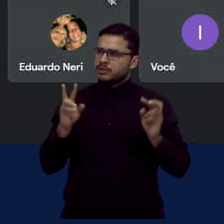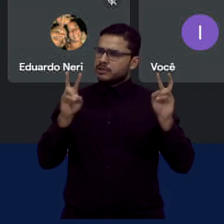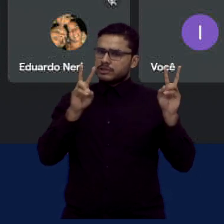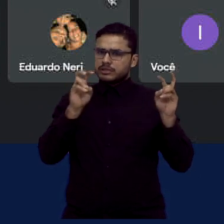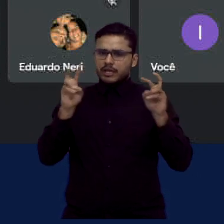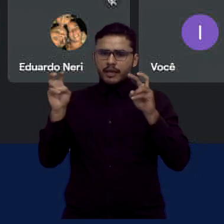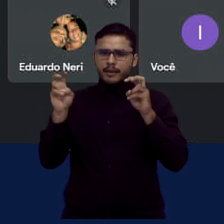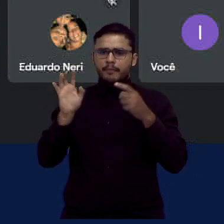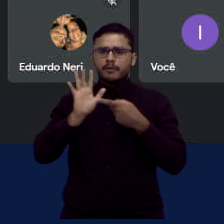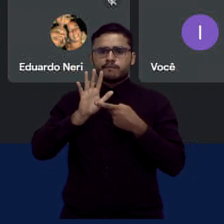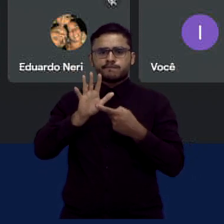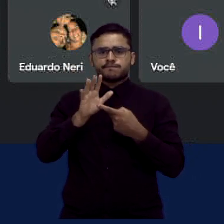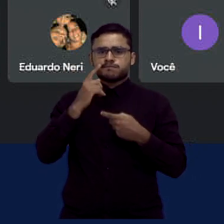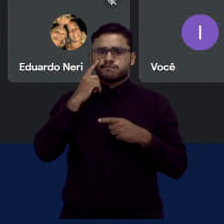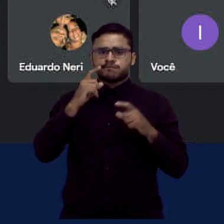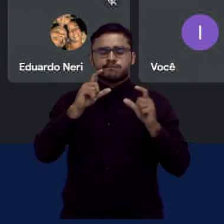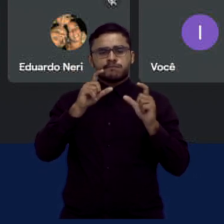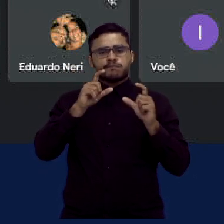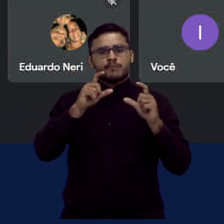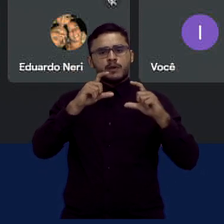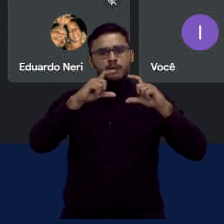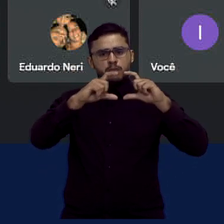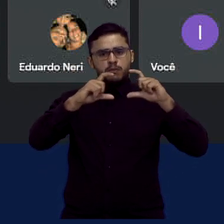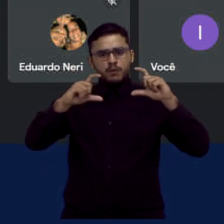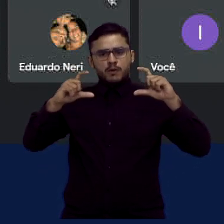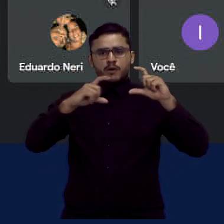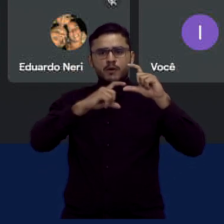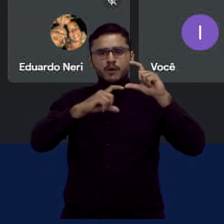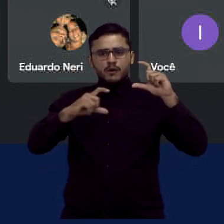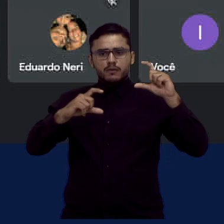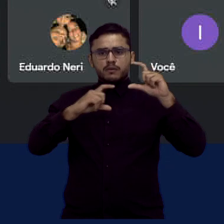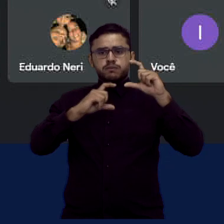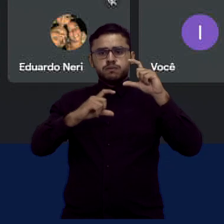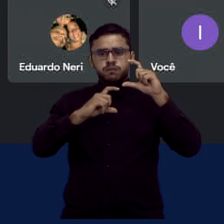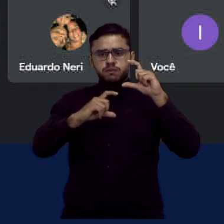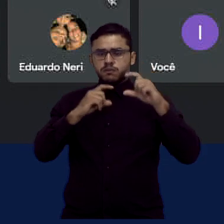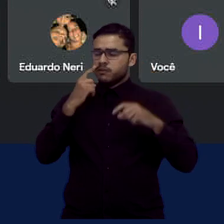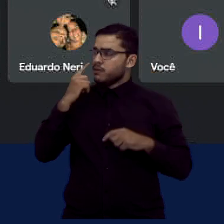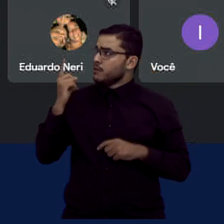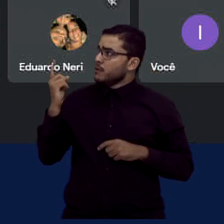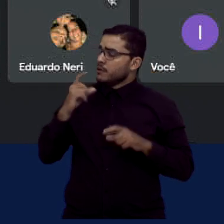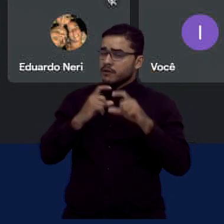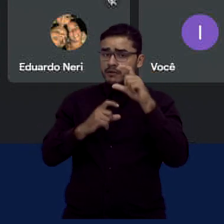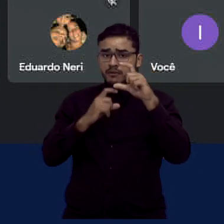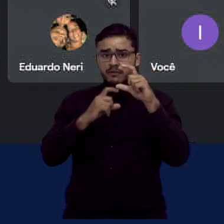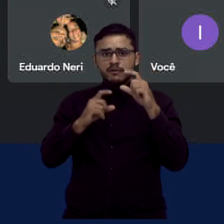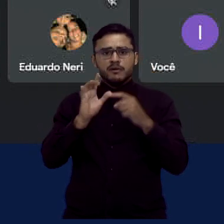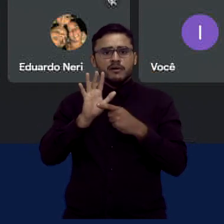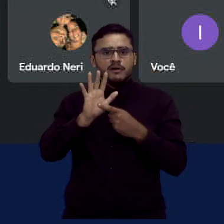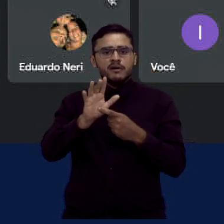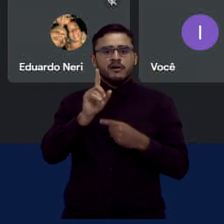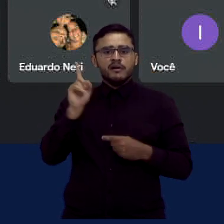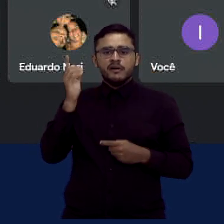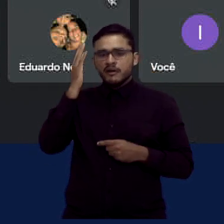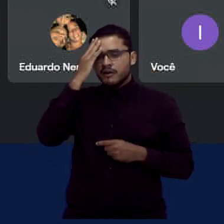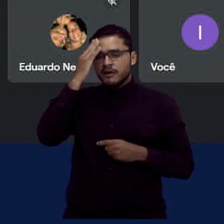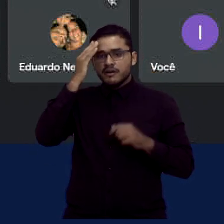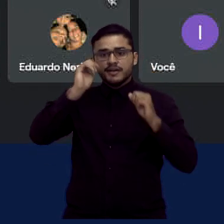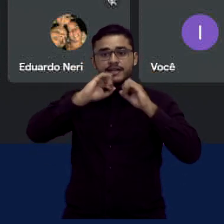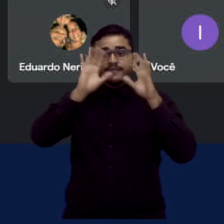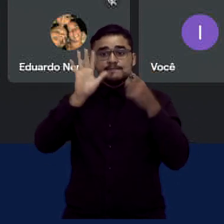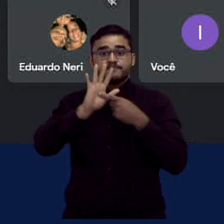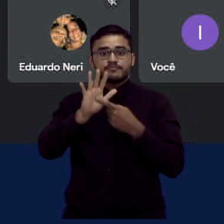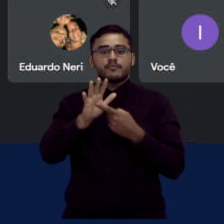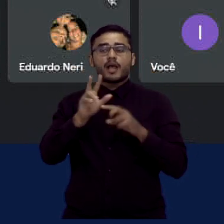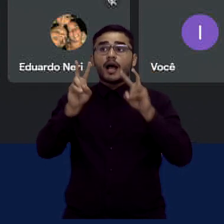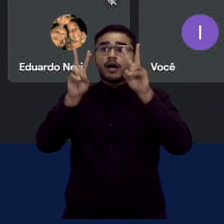temas, e consegue pegar alguns atalhos para debater questões necessárias que de outra forma são muito mais